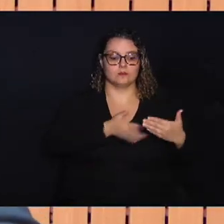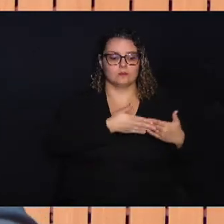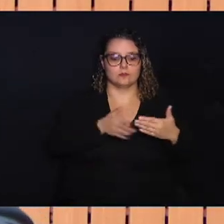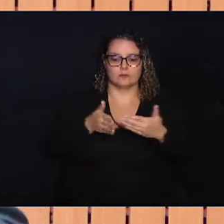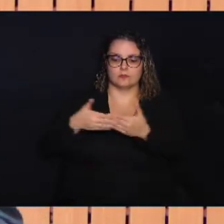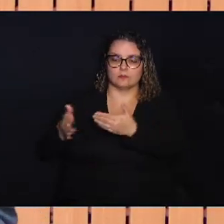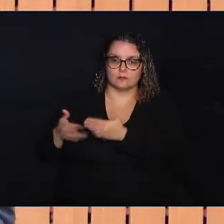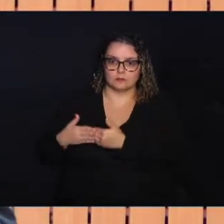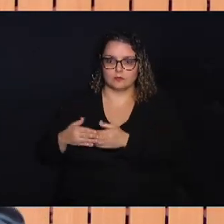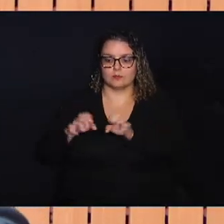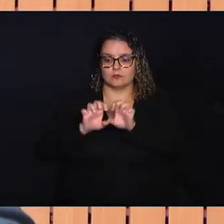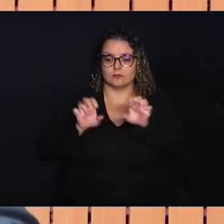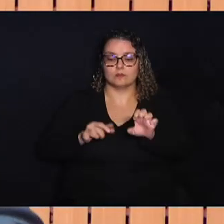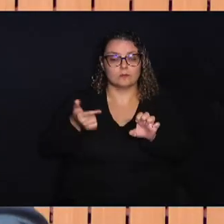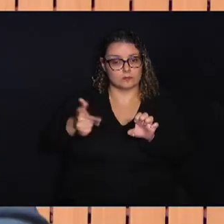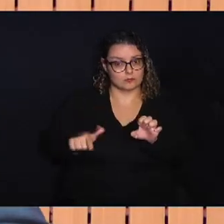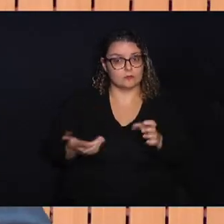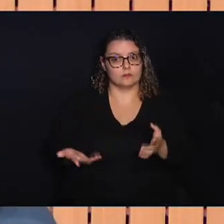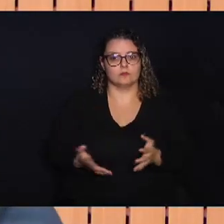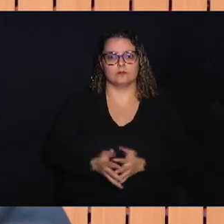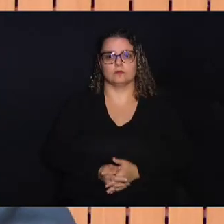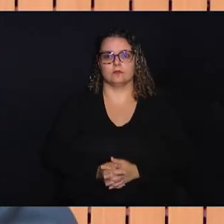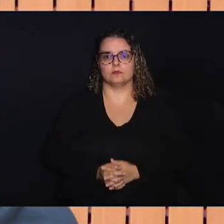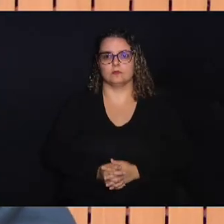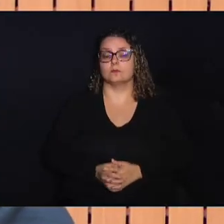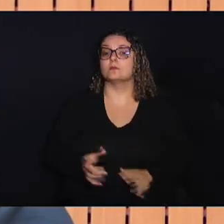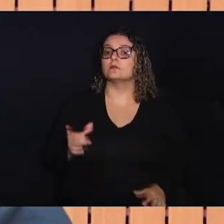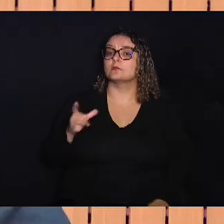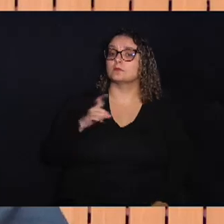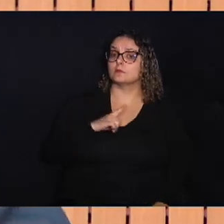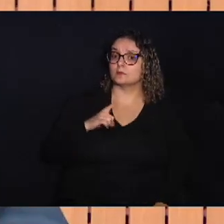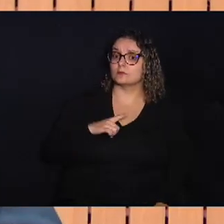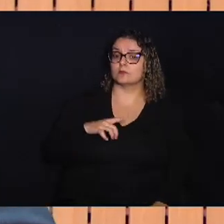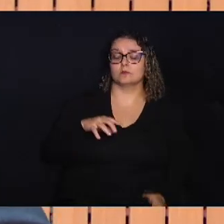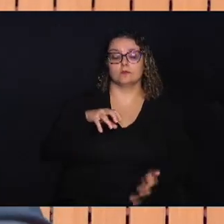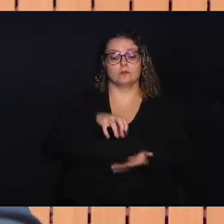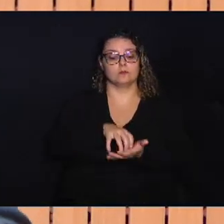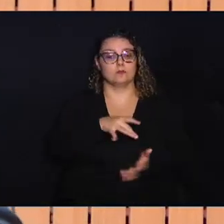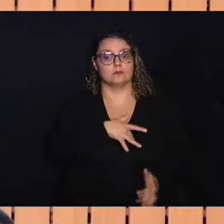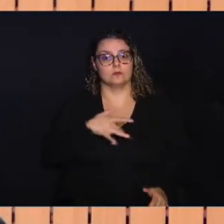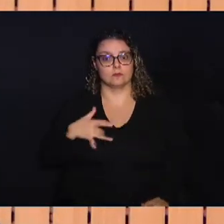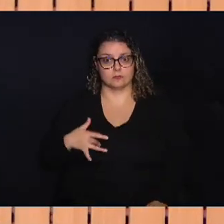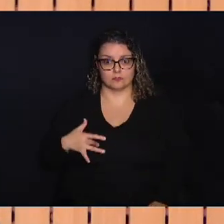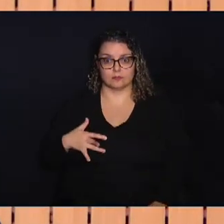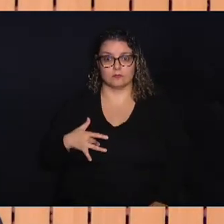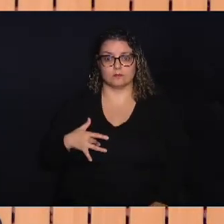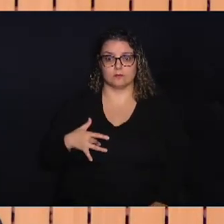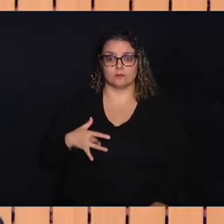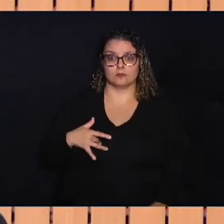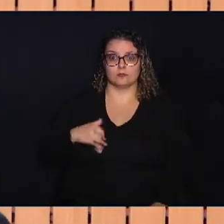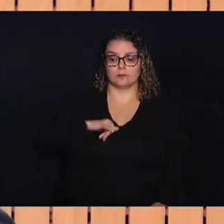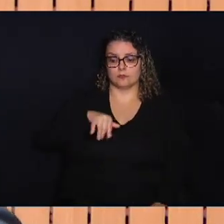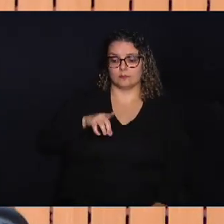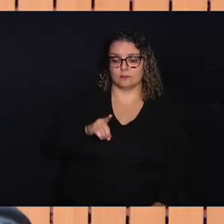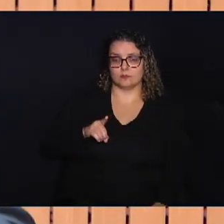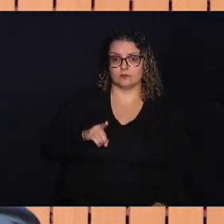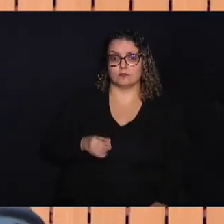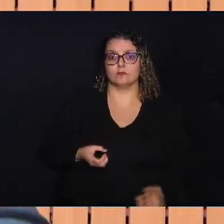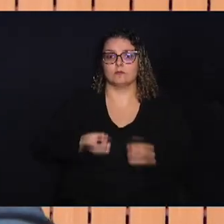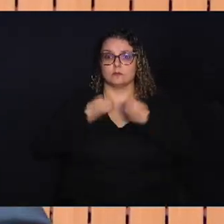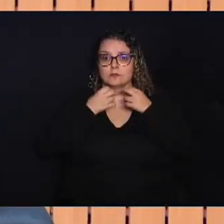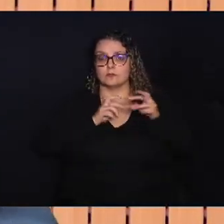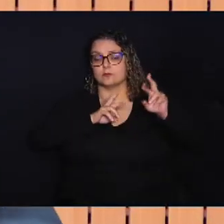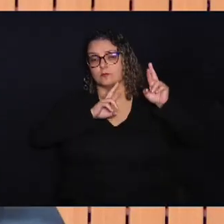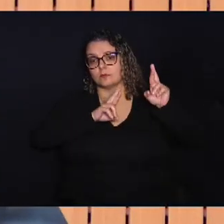uma reestruturação. E havia um centro de saúde lá no Jardim Boa Esperança,